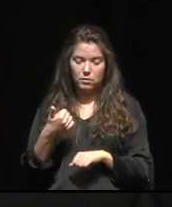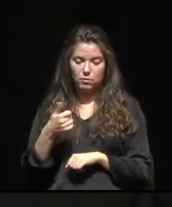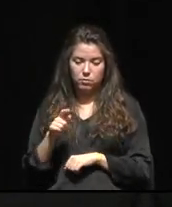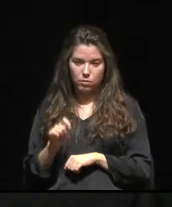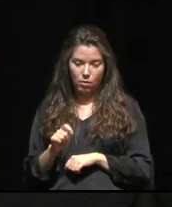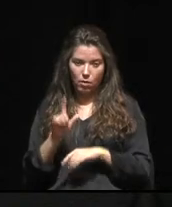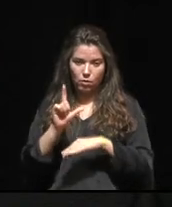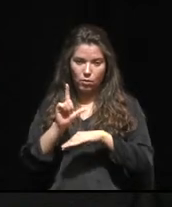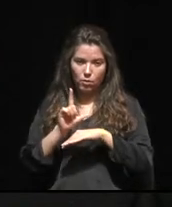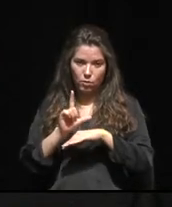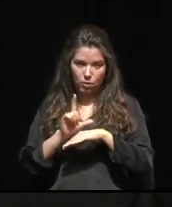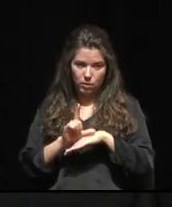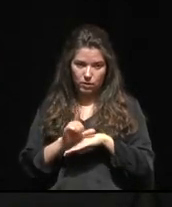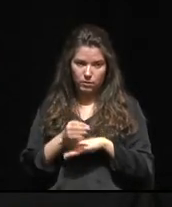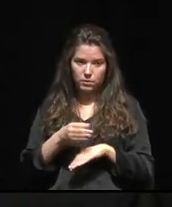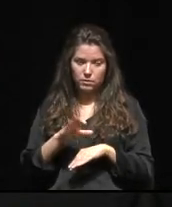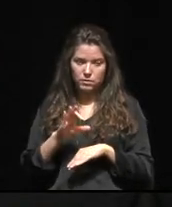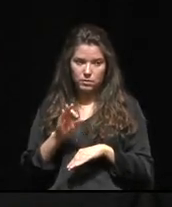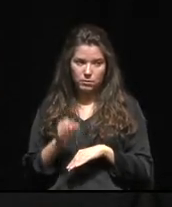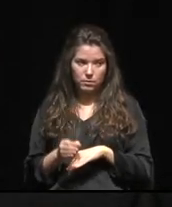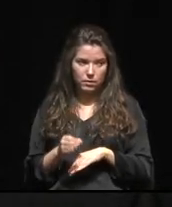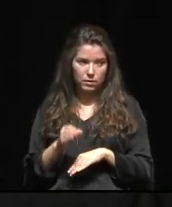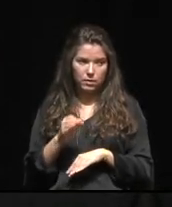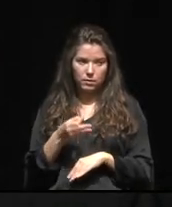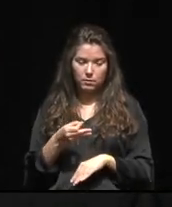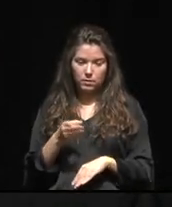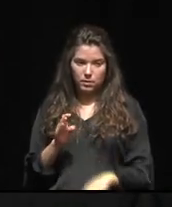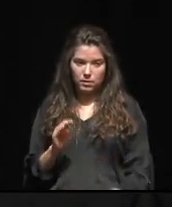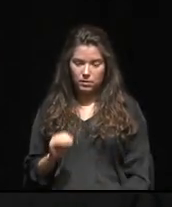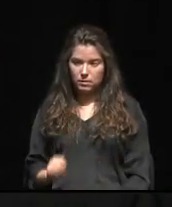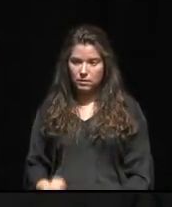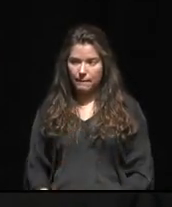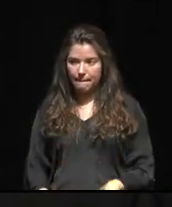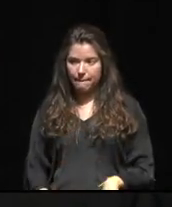pev PCP deputados não inscritos e